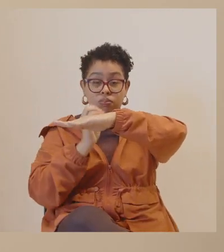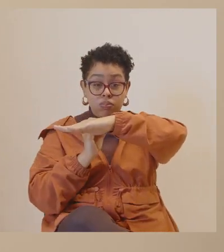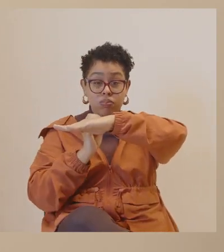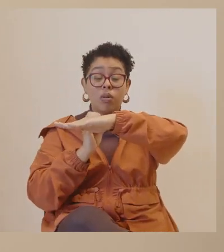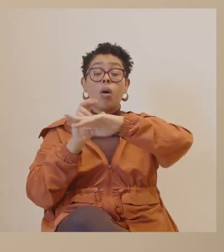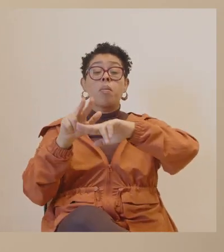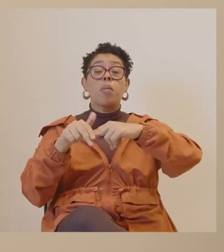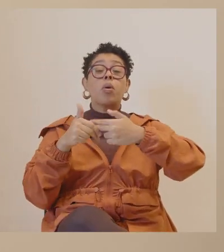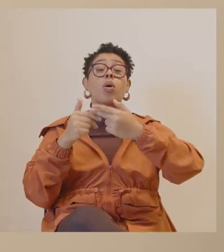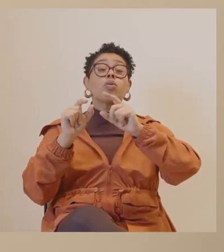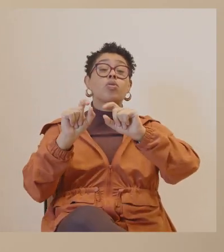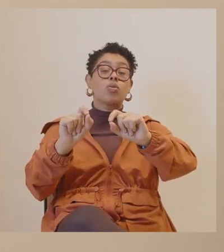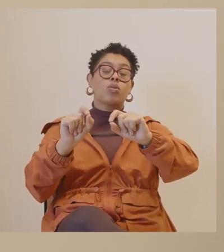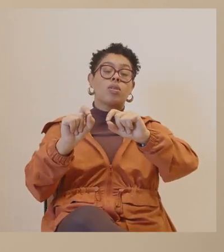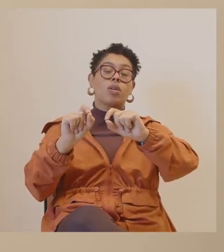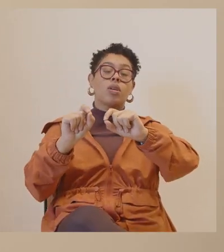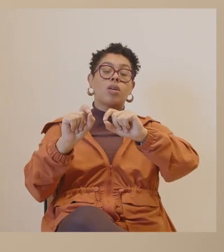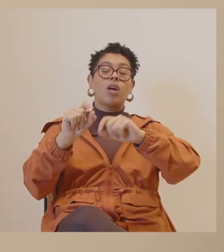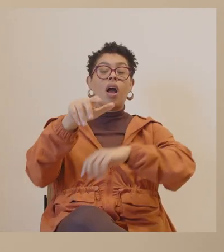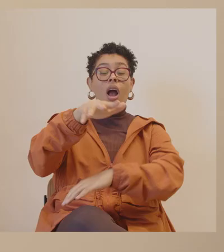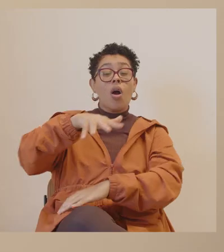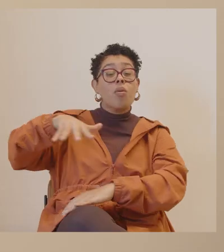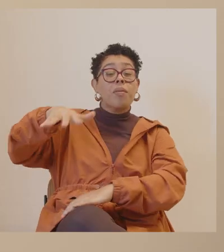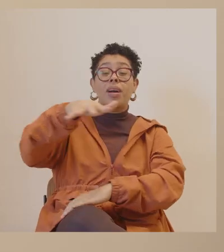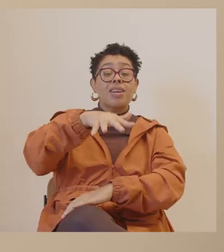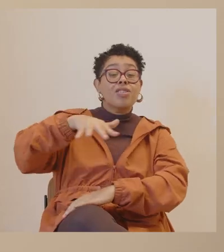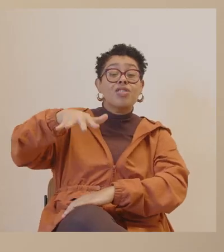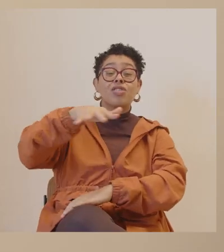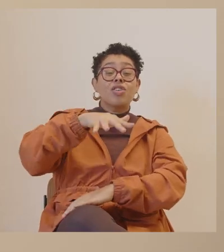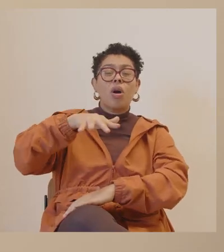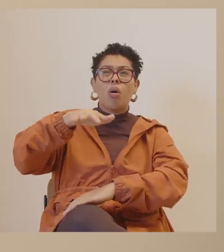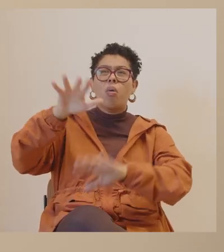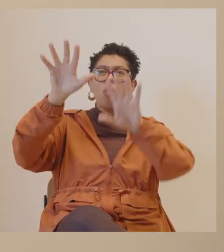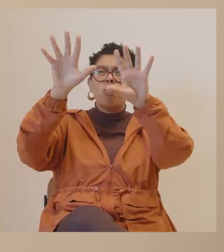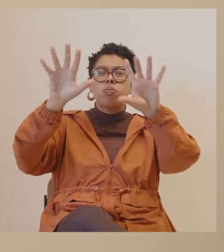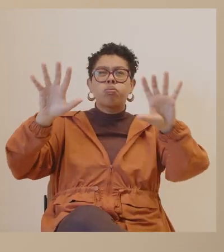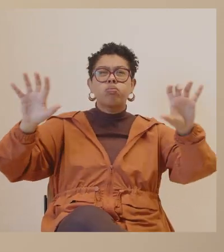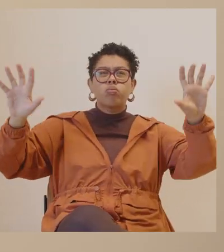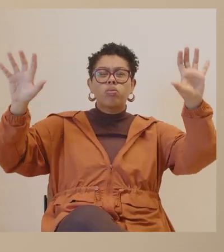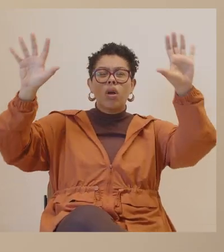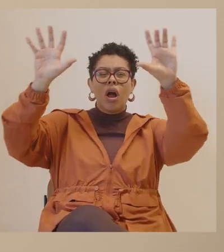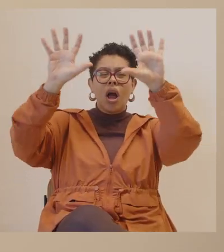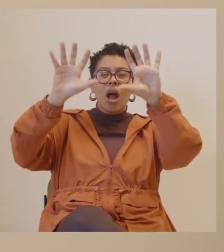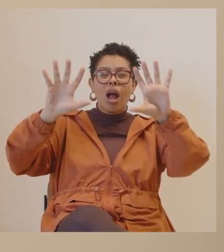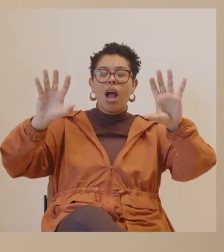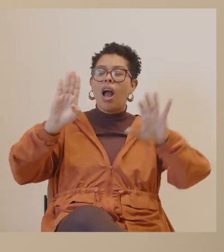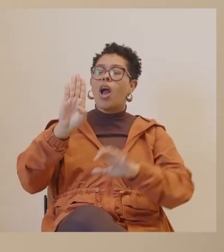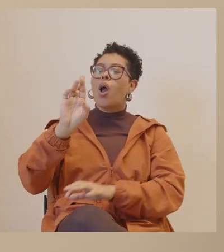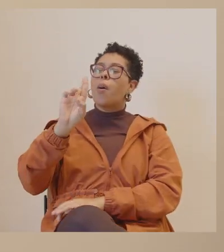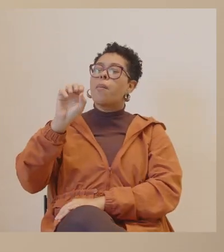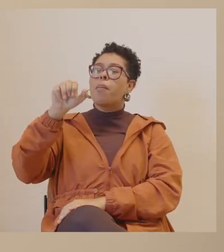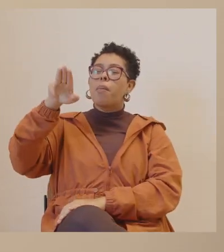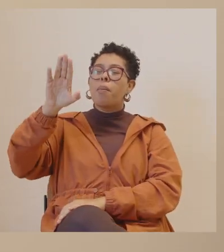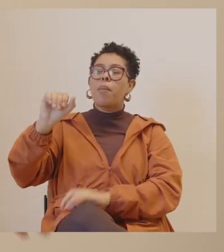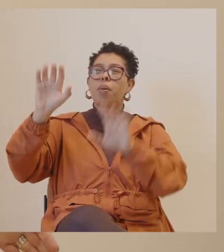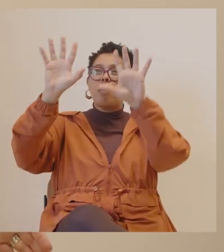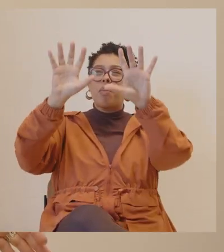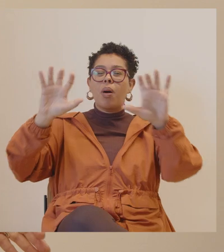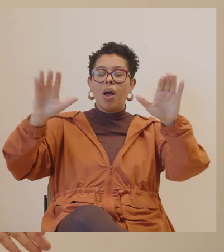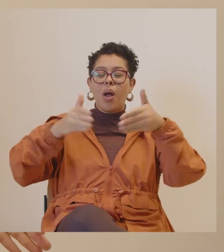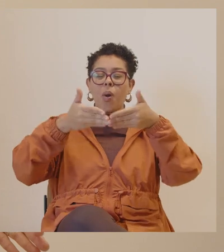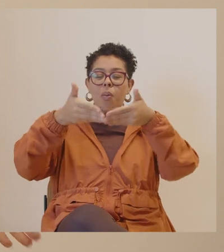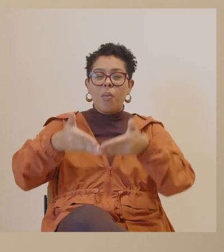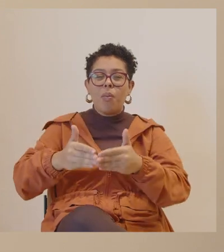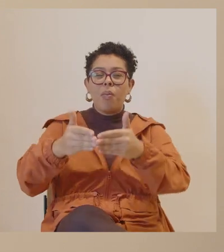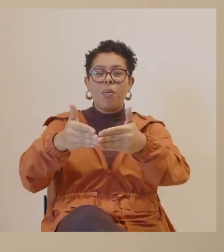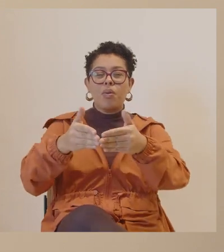de uma região que é uma região de apoio à indústria nascente na França, né, ou seja, é um porto